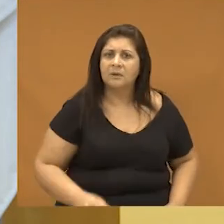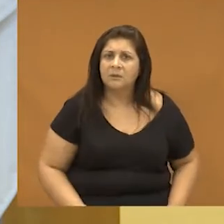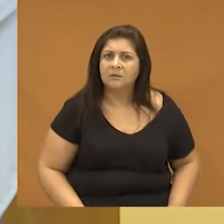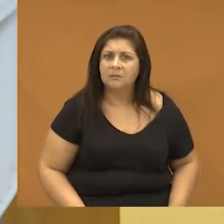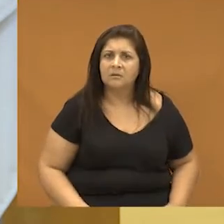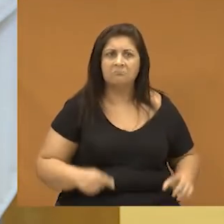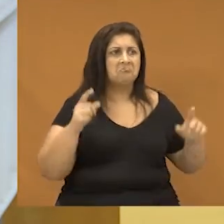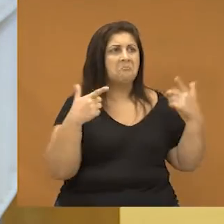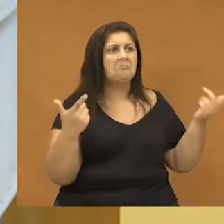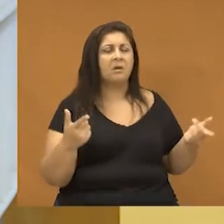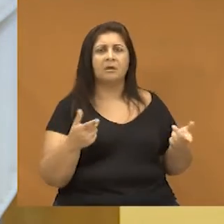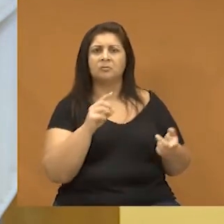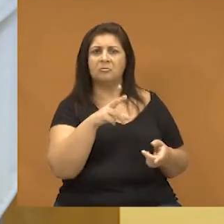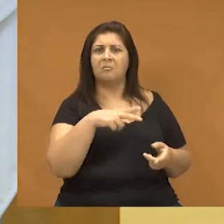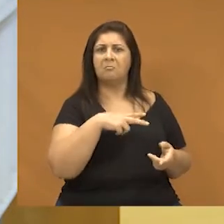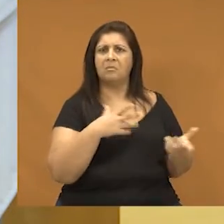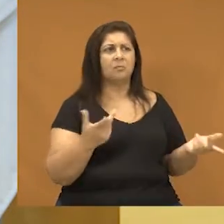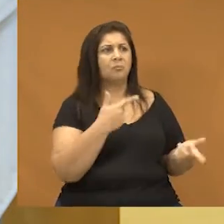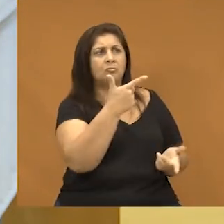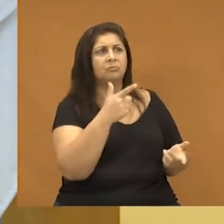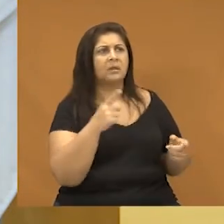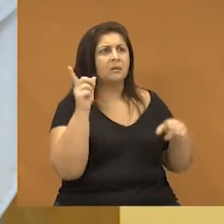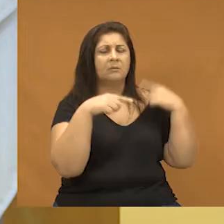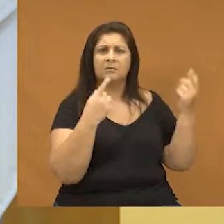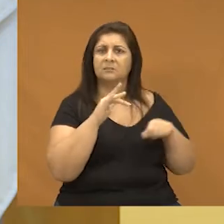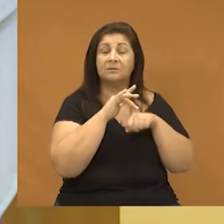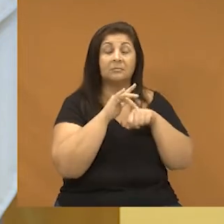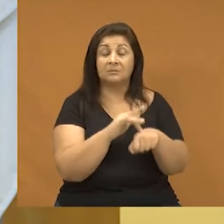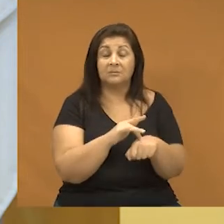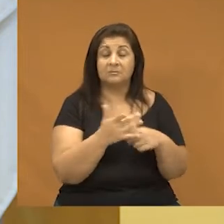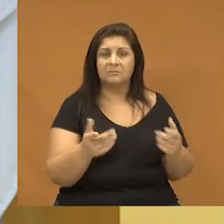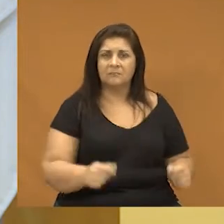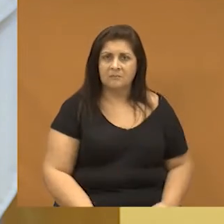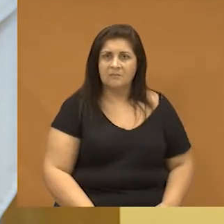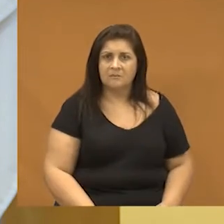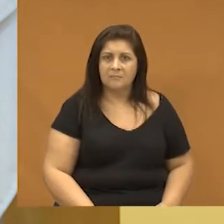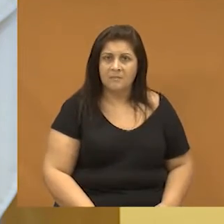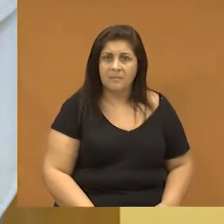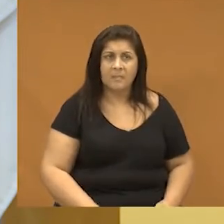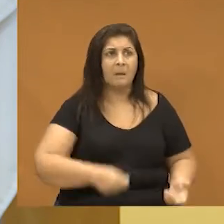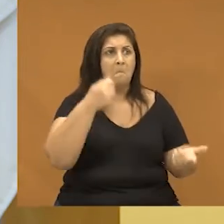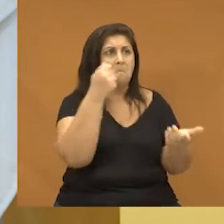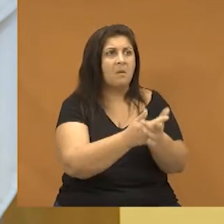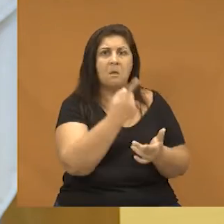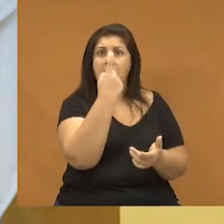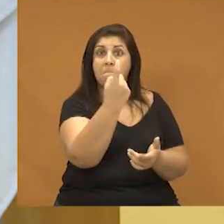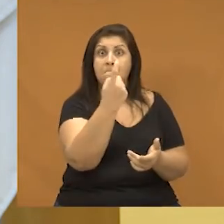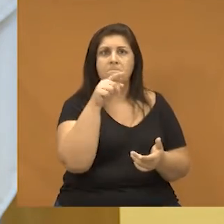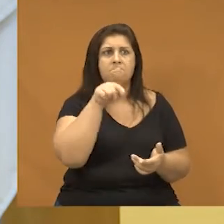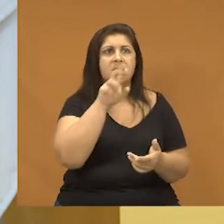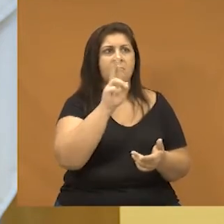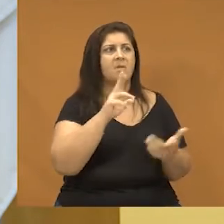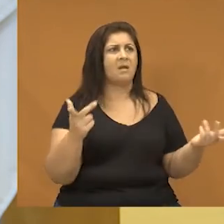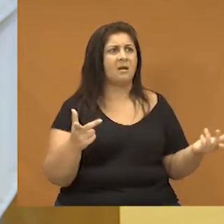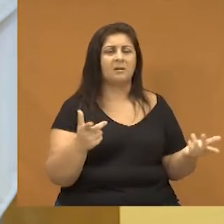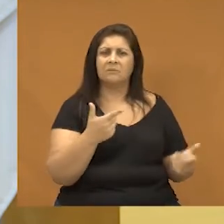tem esse atendimento. E deveria ter, porque é um absurdo que um convênio que a pessoa paga R$1.000, R$1.500,